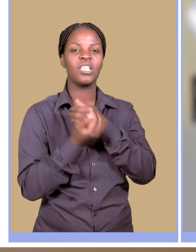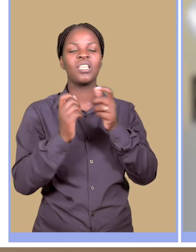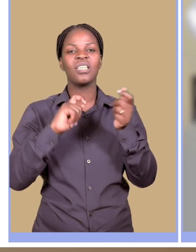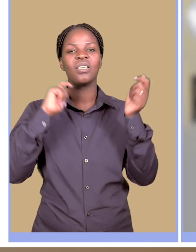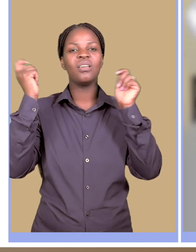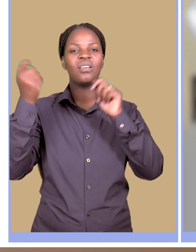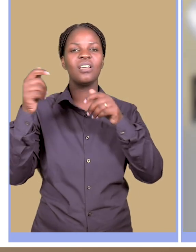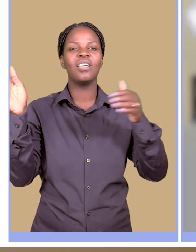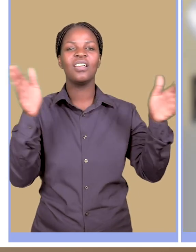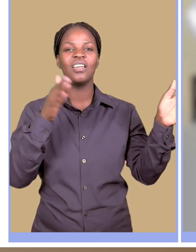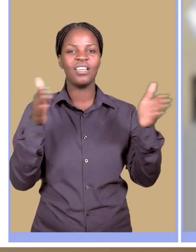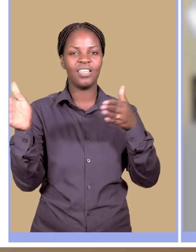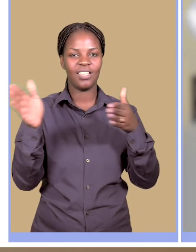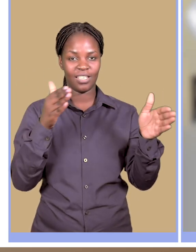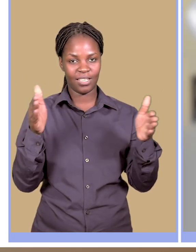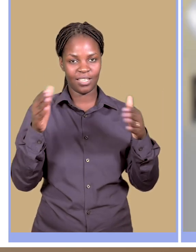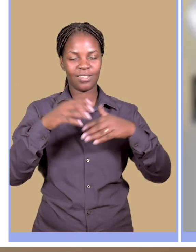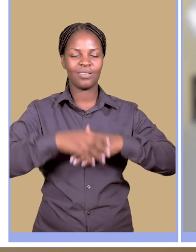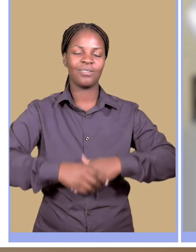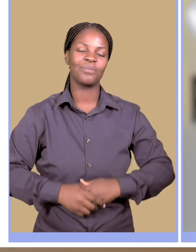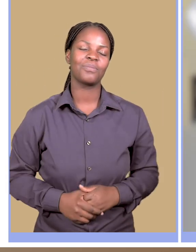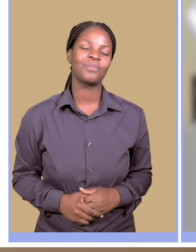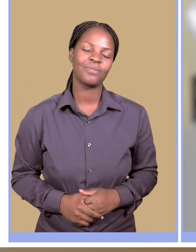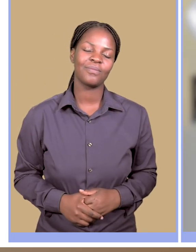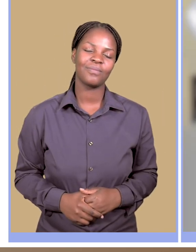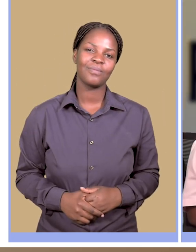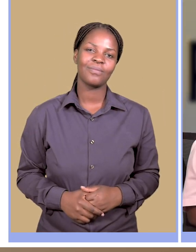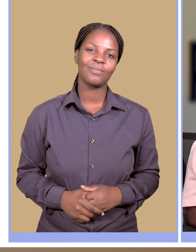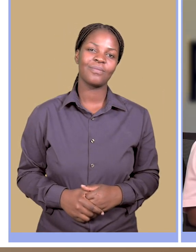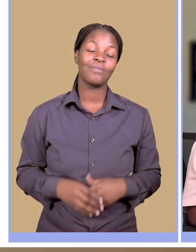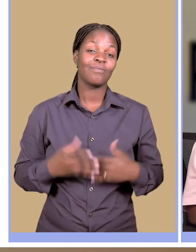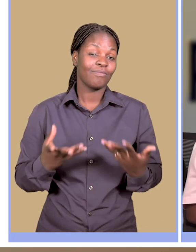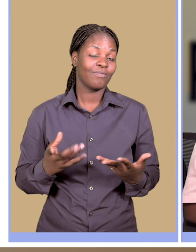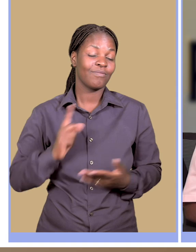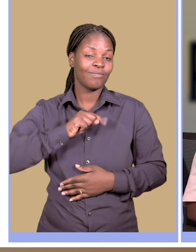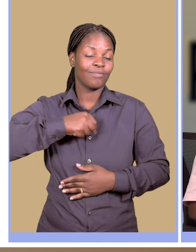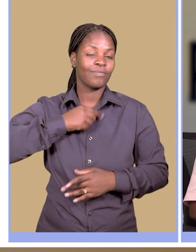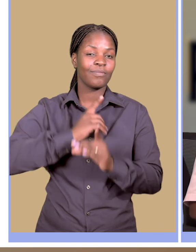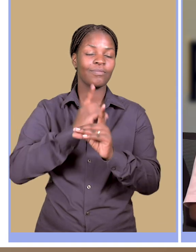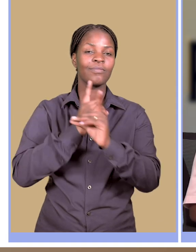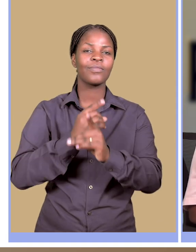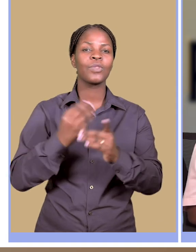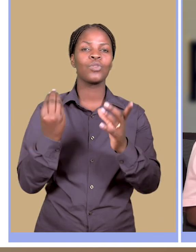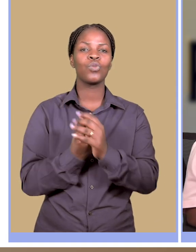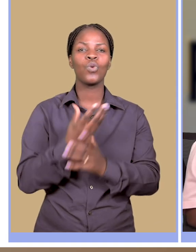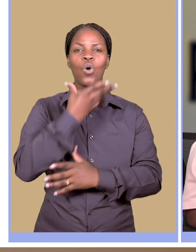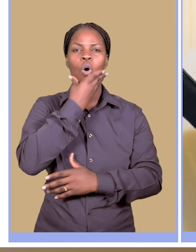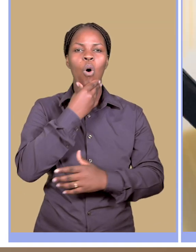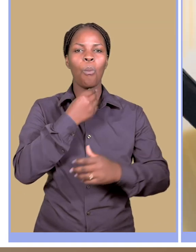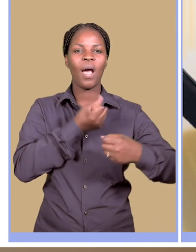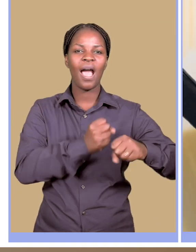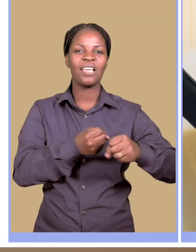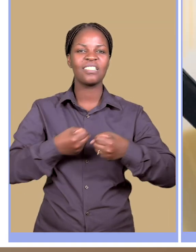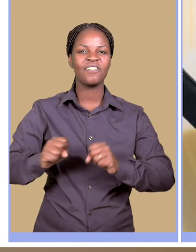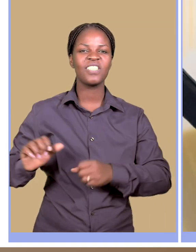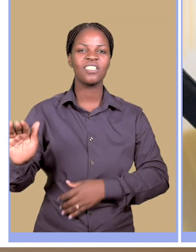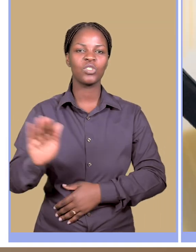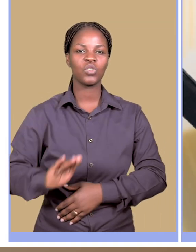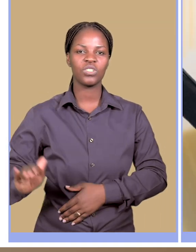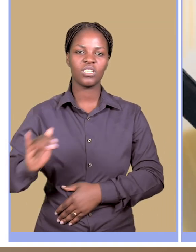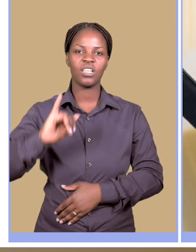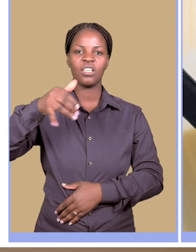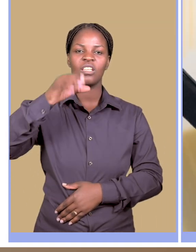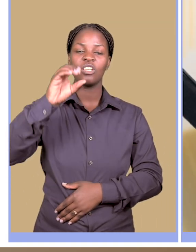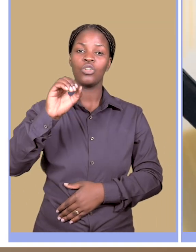se precaver das mudanças climáticas. Bom, estivemos com o ativista da